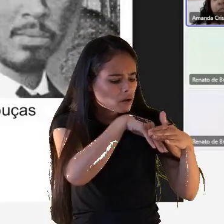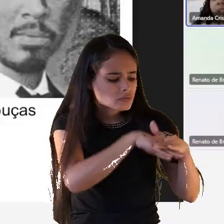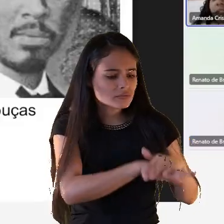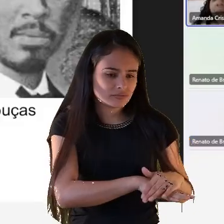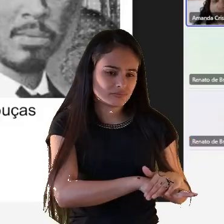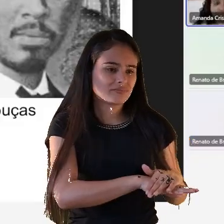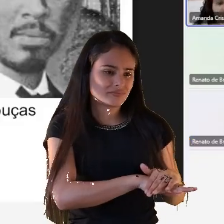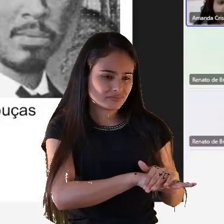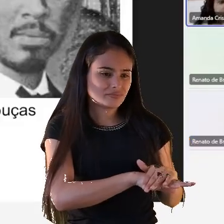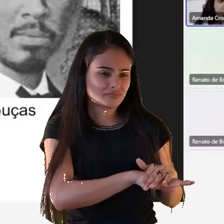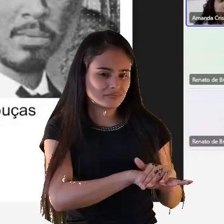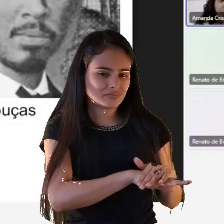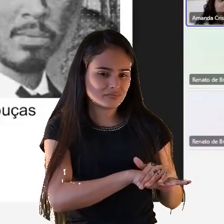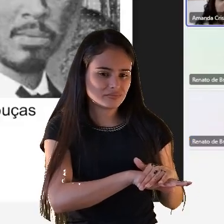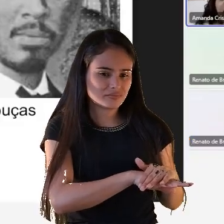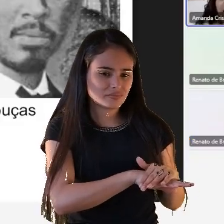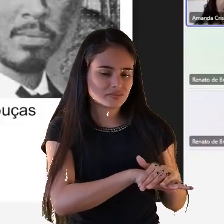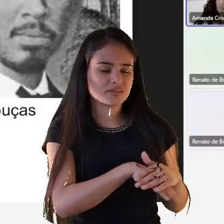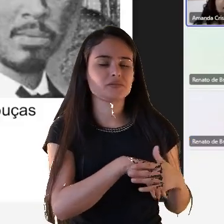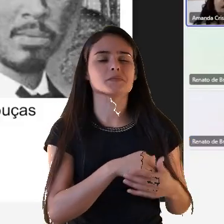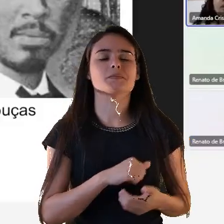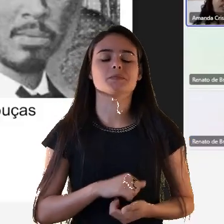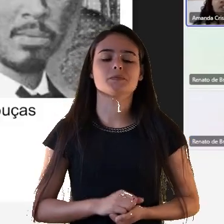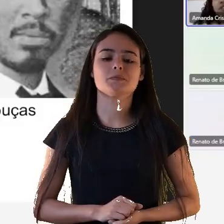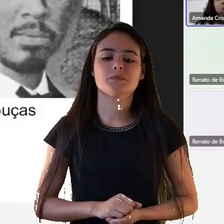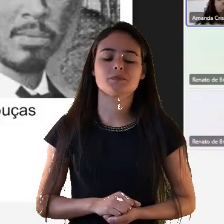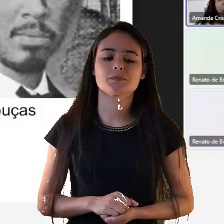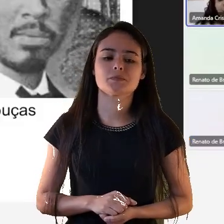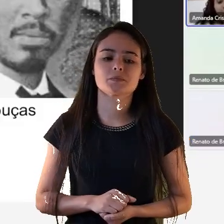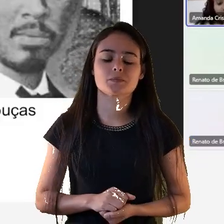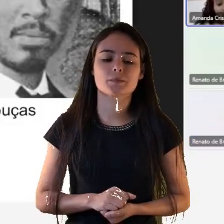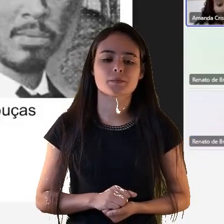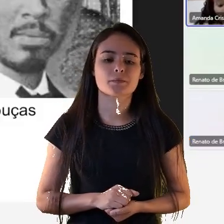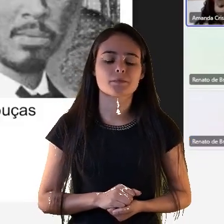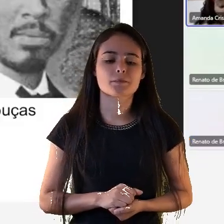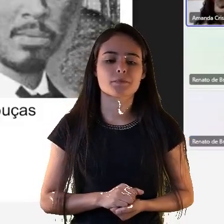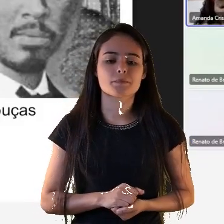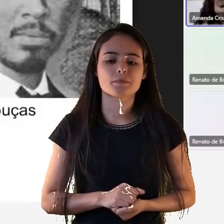uma visibilidade também aqui, né? Hoje a gente tem